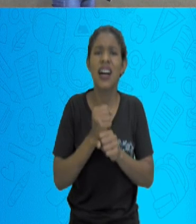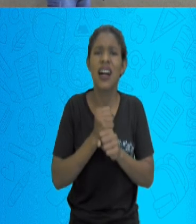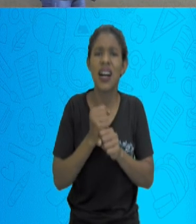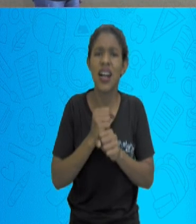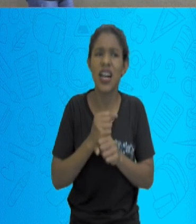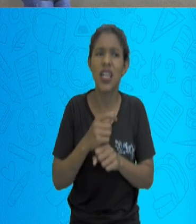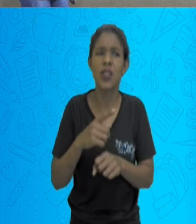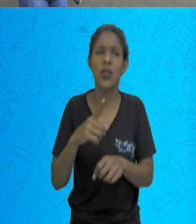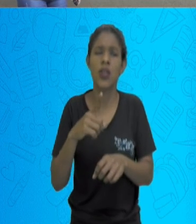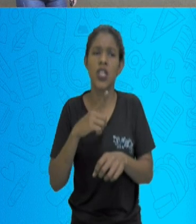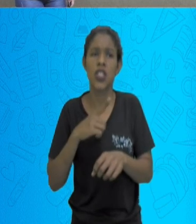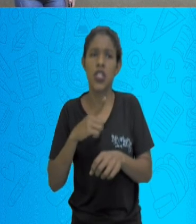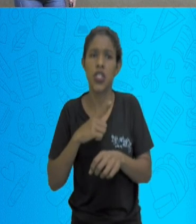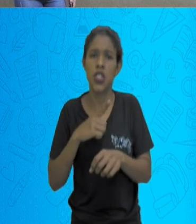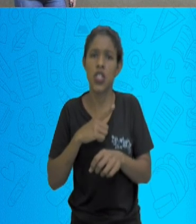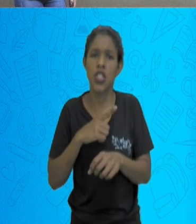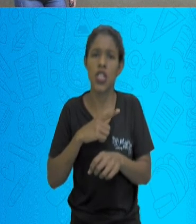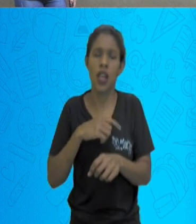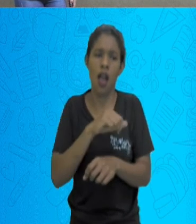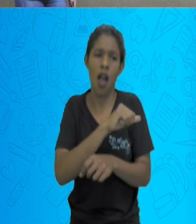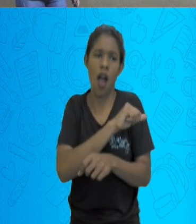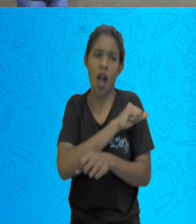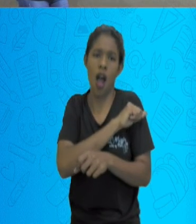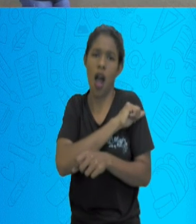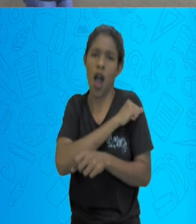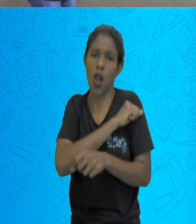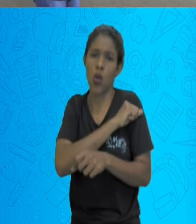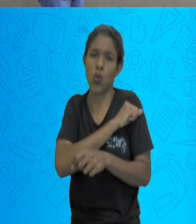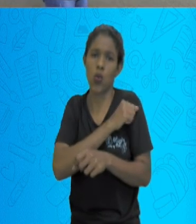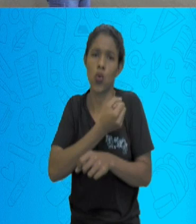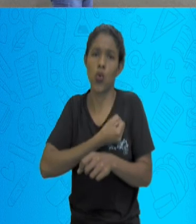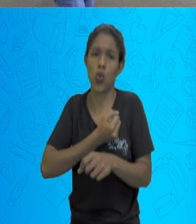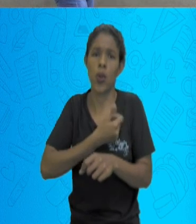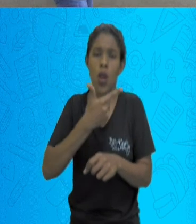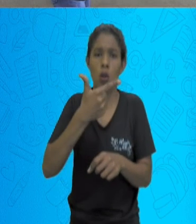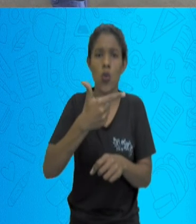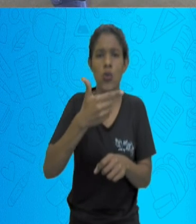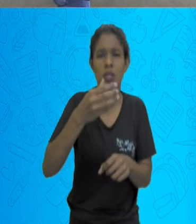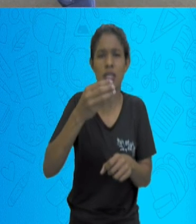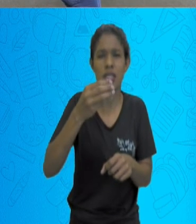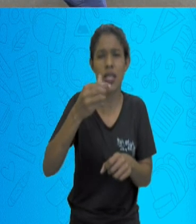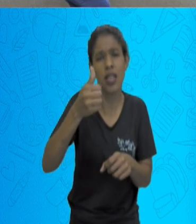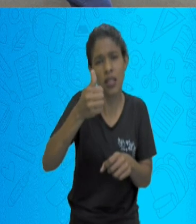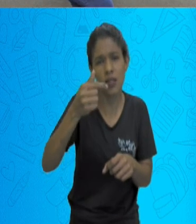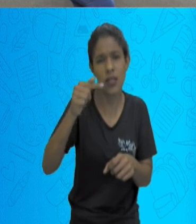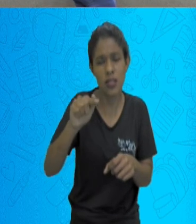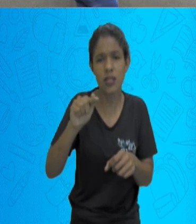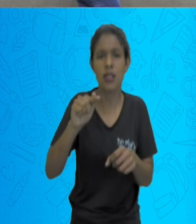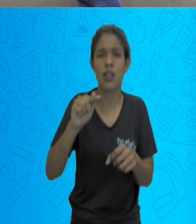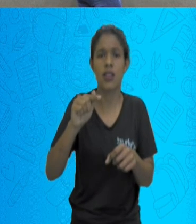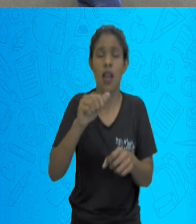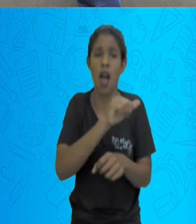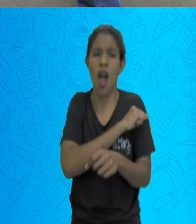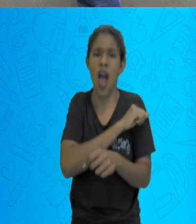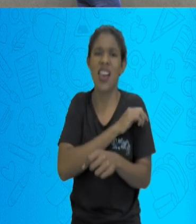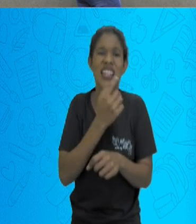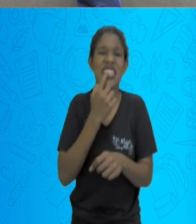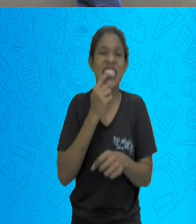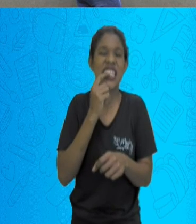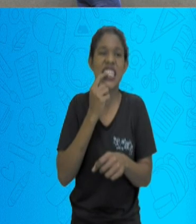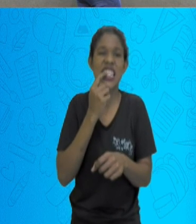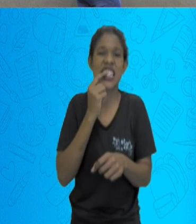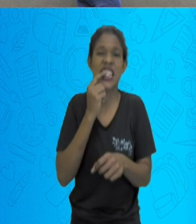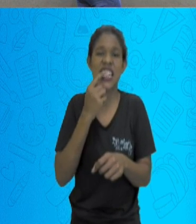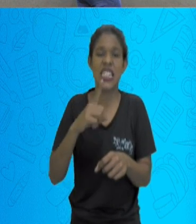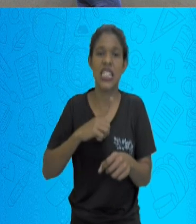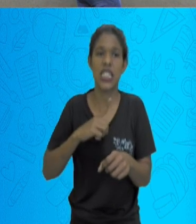217 alunos com cárie nesta escola? Vamos ver? Em que ano que havia 217 alunos?